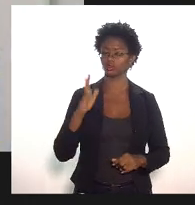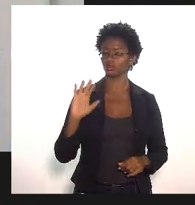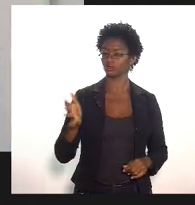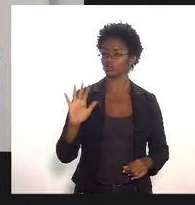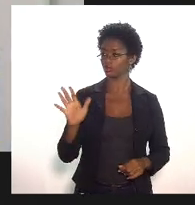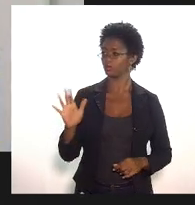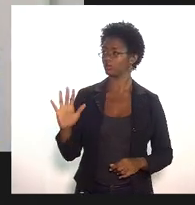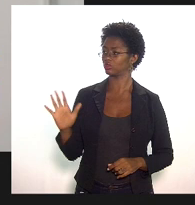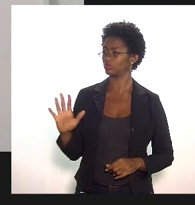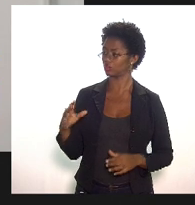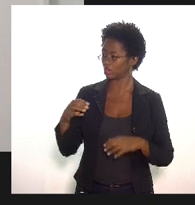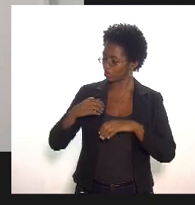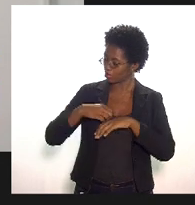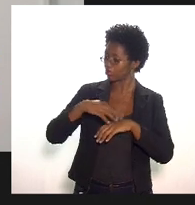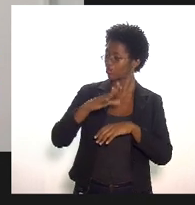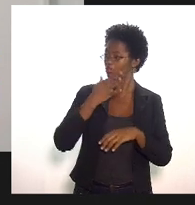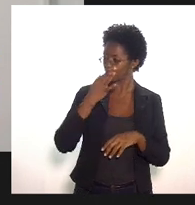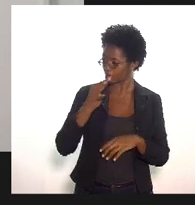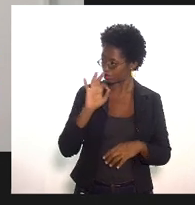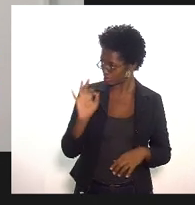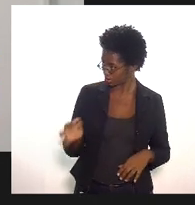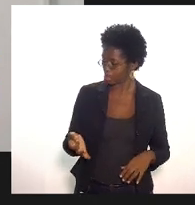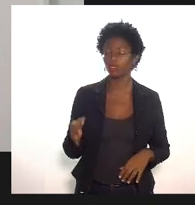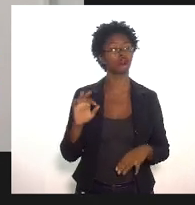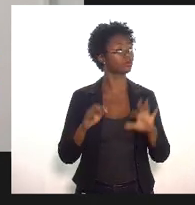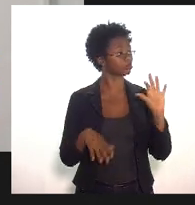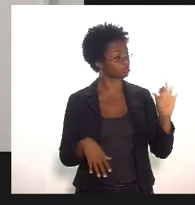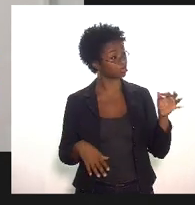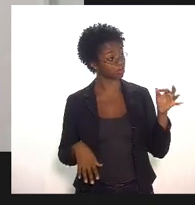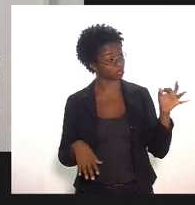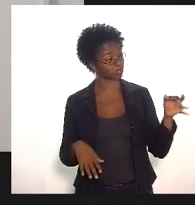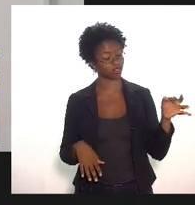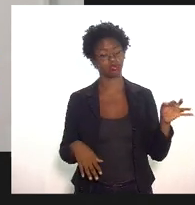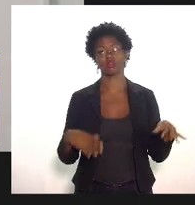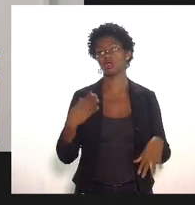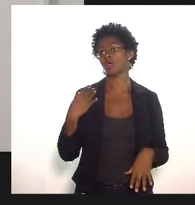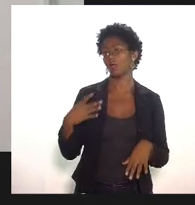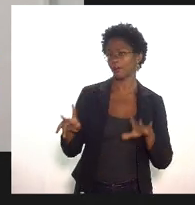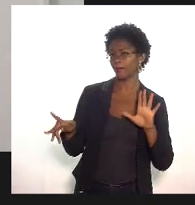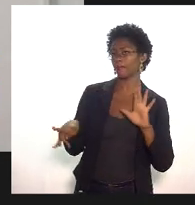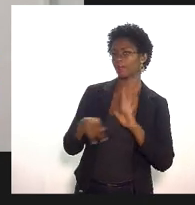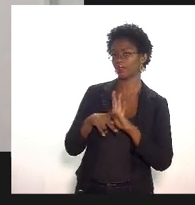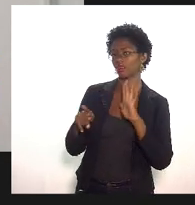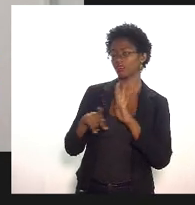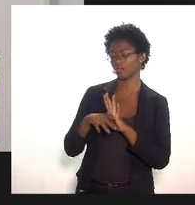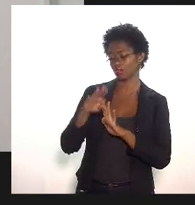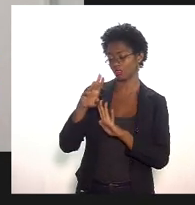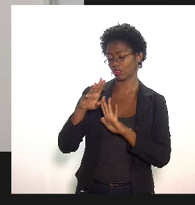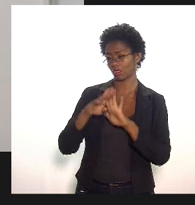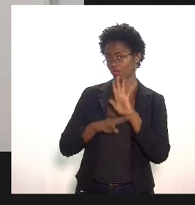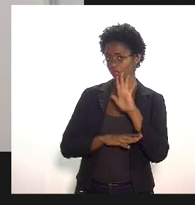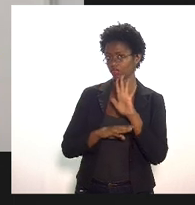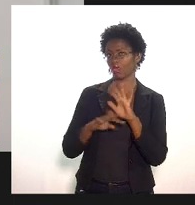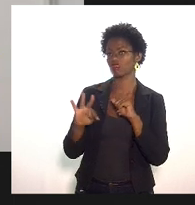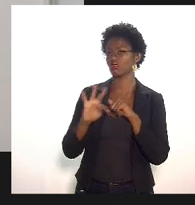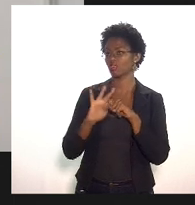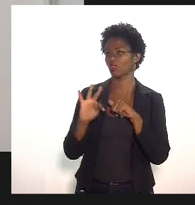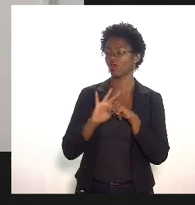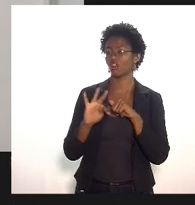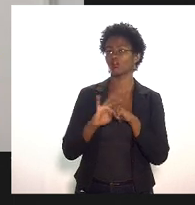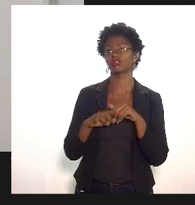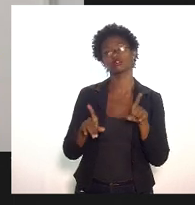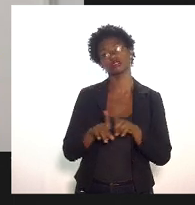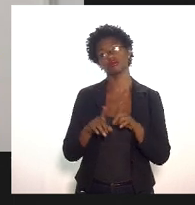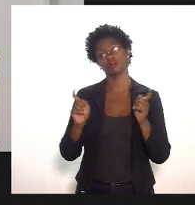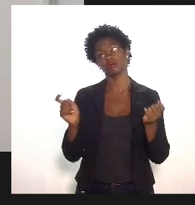essa, já encaminhou a sugestão. Isso. E faz parte dessa nota técnica. E aí fica também a